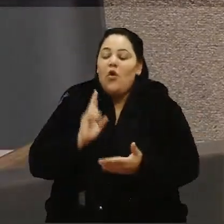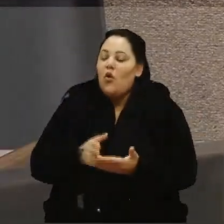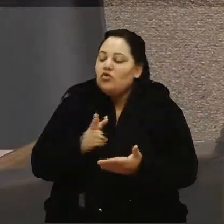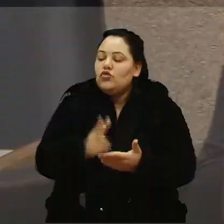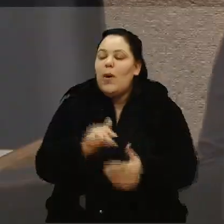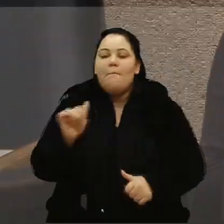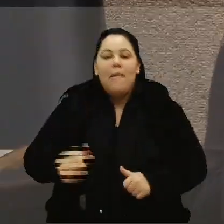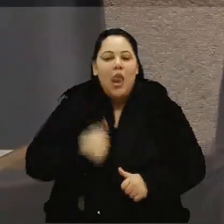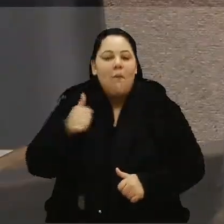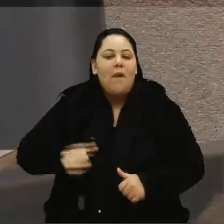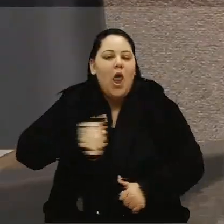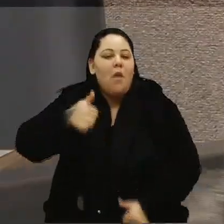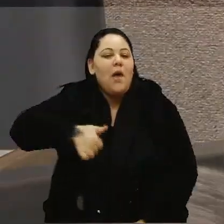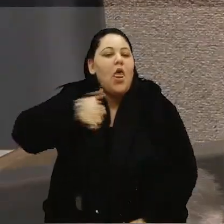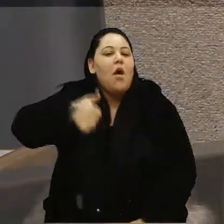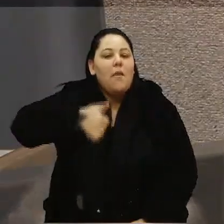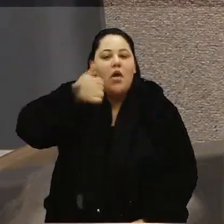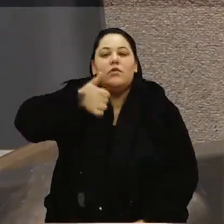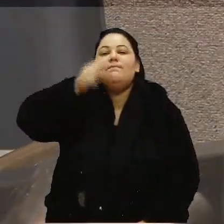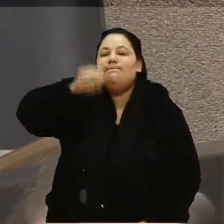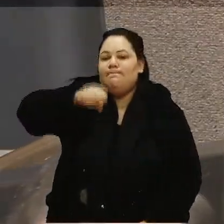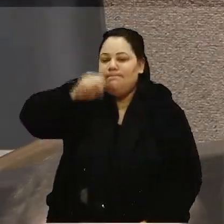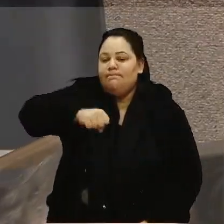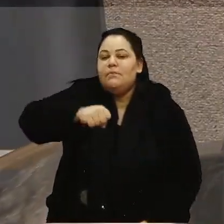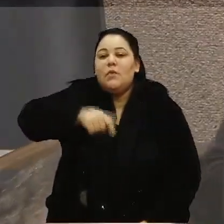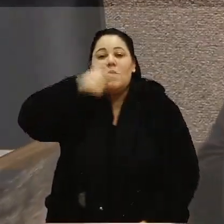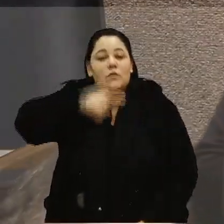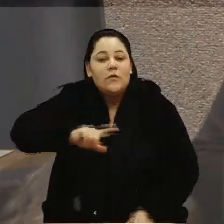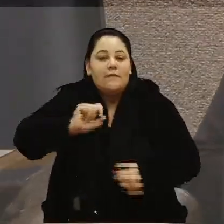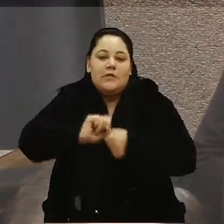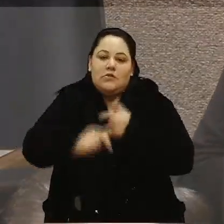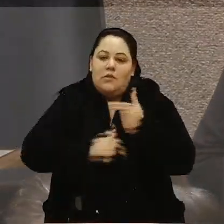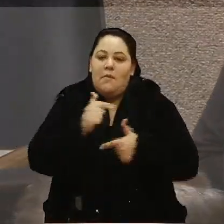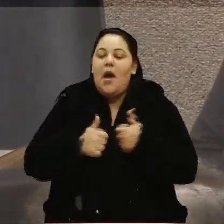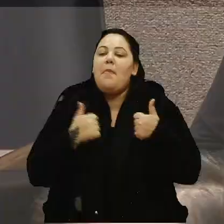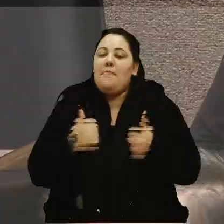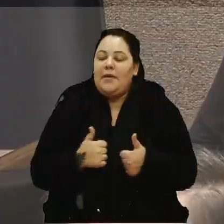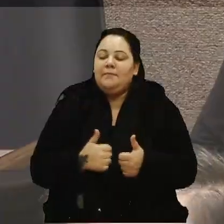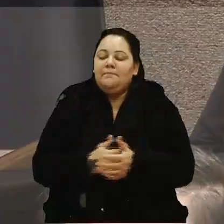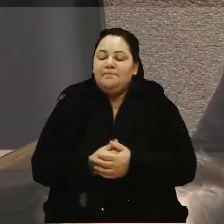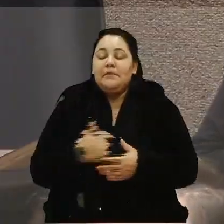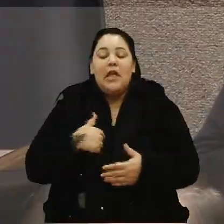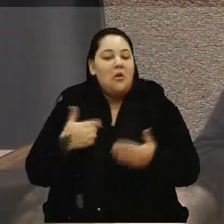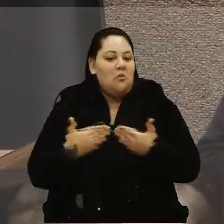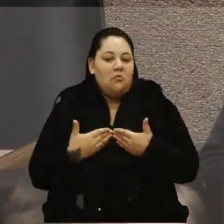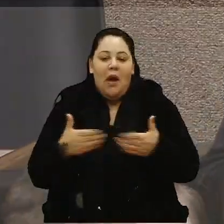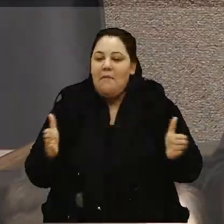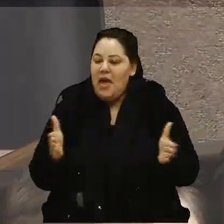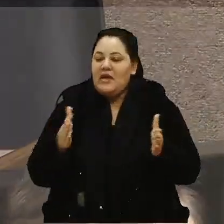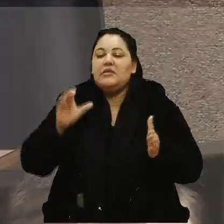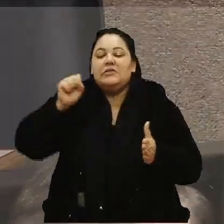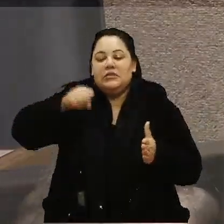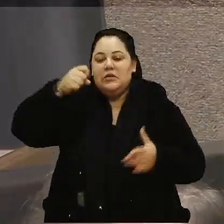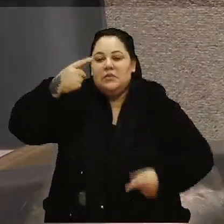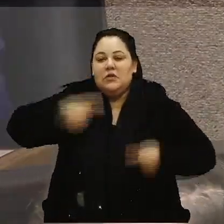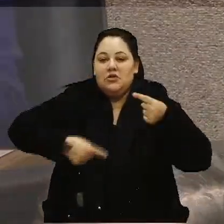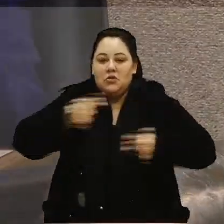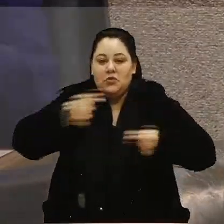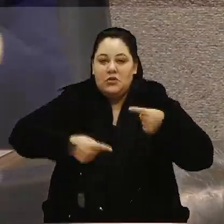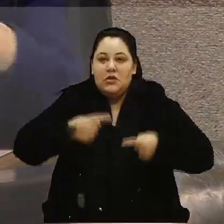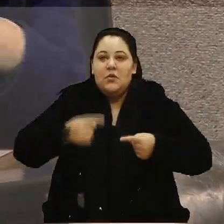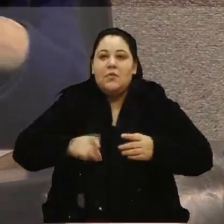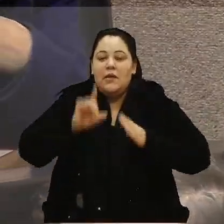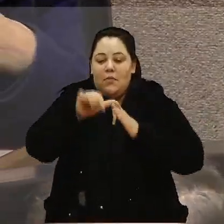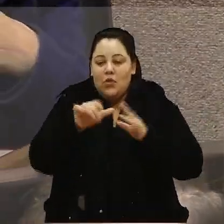melhorias para que eles também consigam fazer o seu trabalho, né? Então, me coloco à disposição até para a discussão posterior